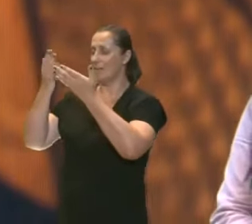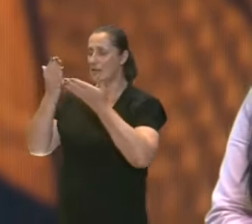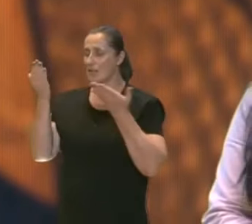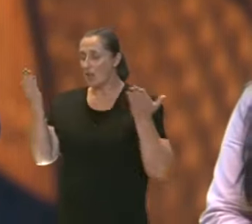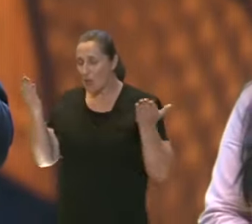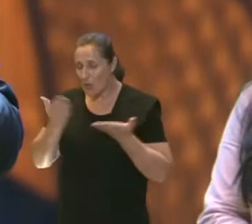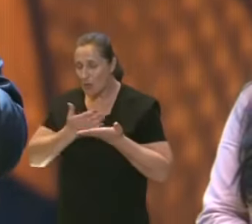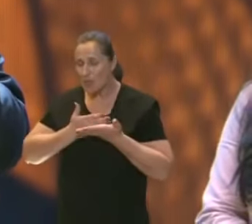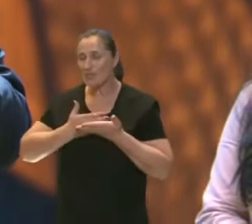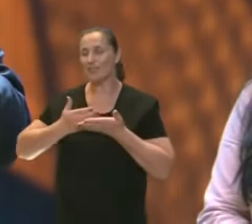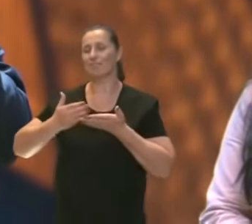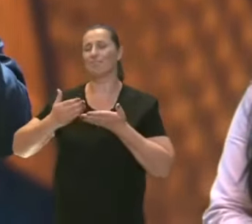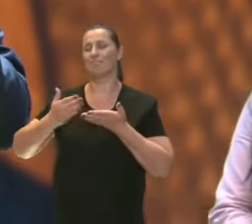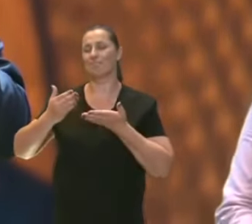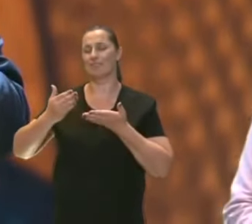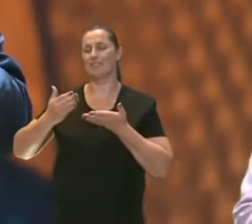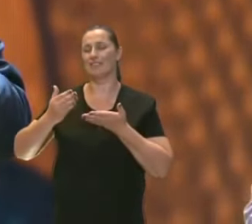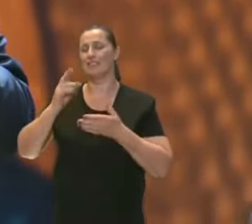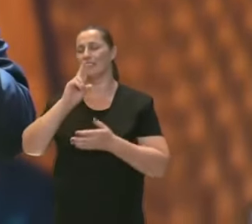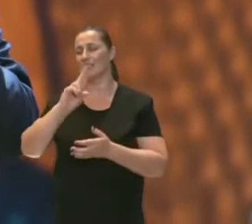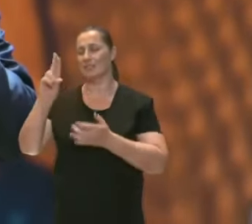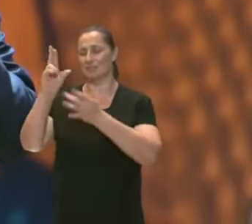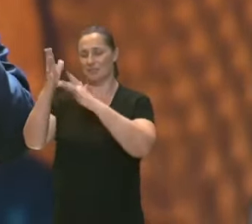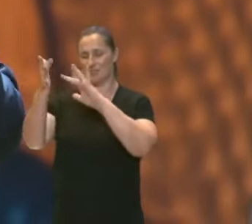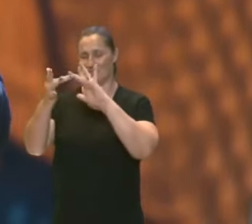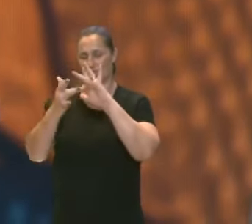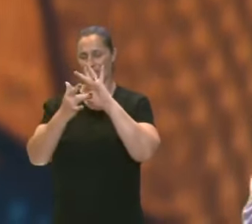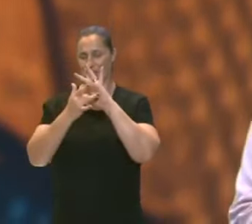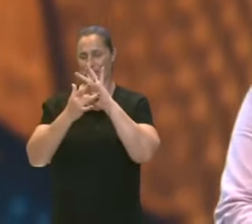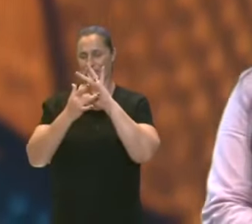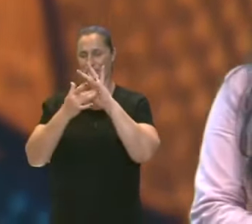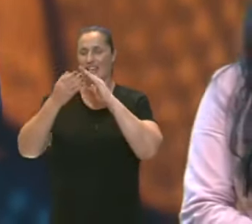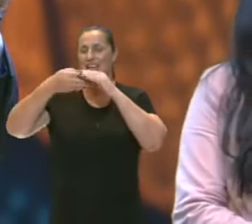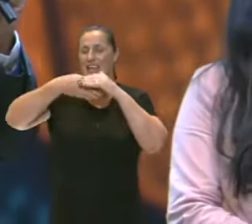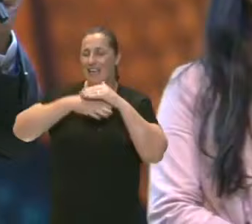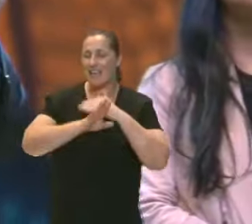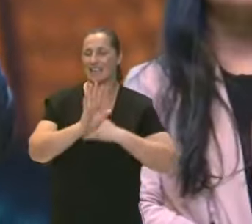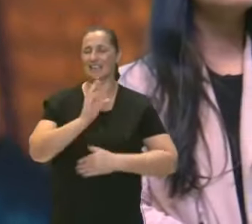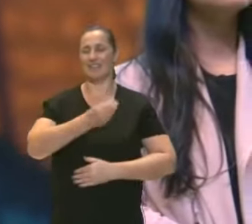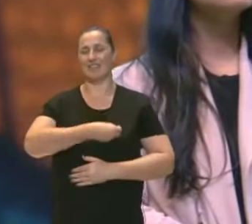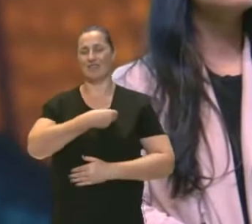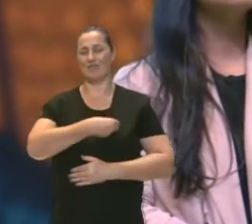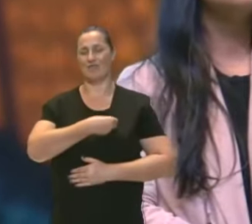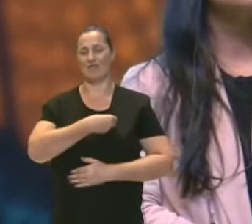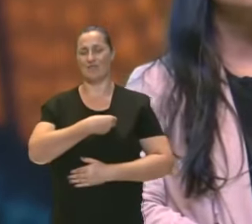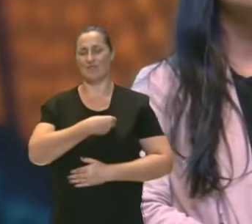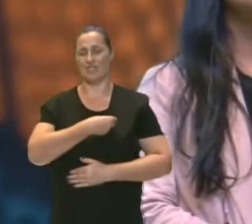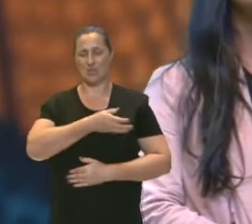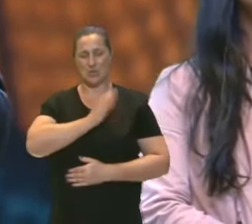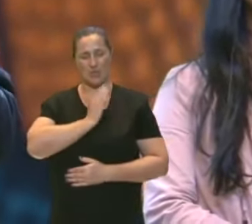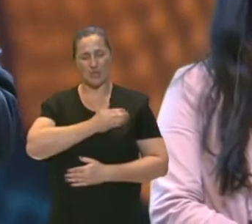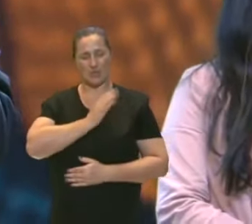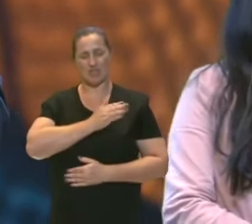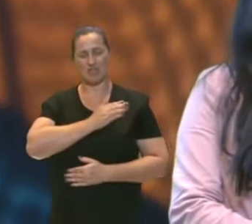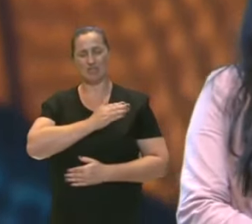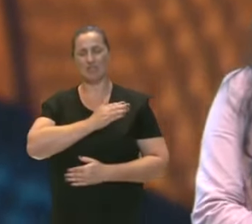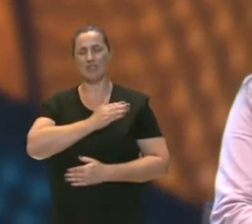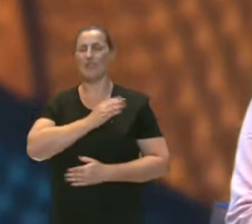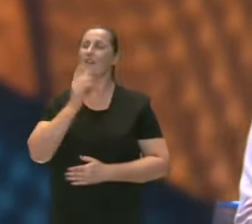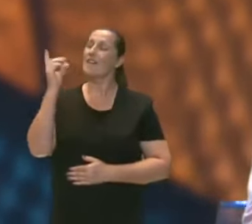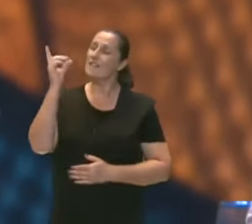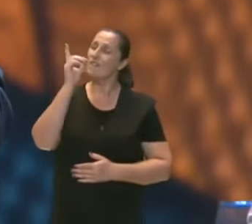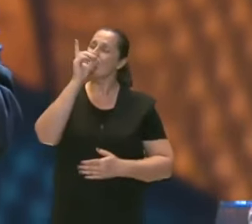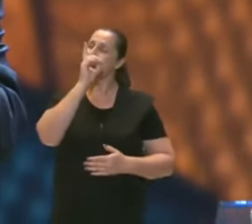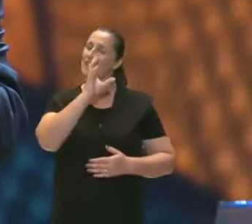hoje quero fazer. Em nome de Jesus, entra nessa vida, nesse coração, vem com